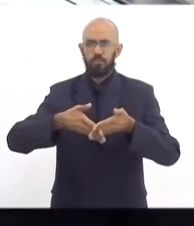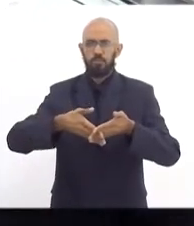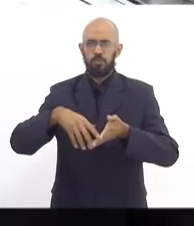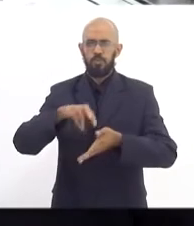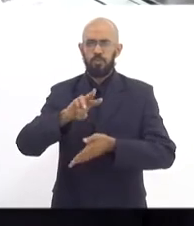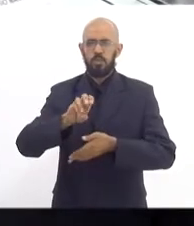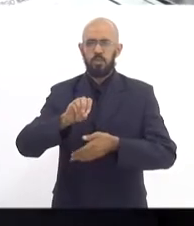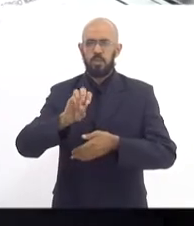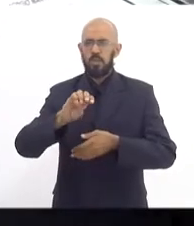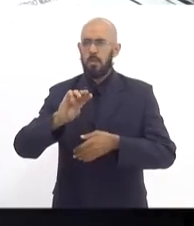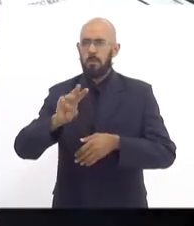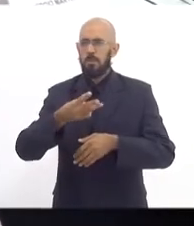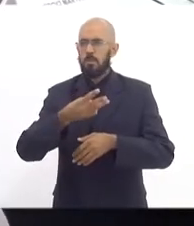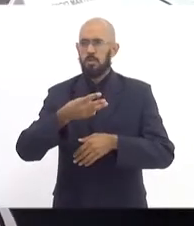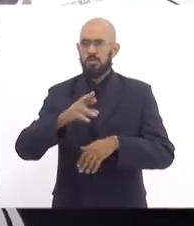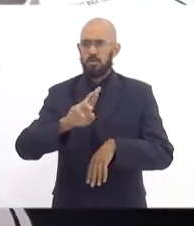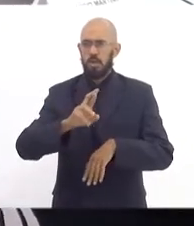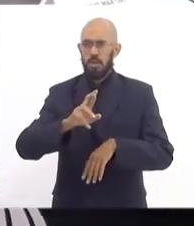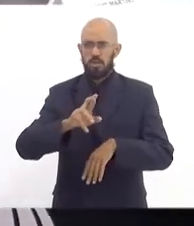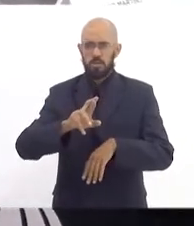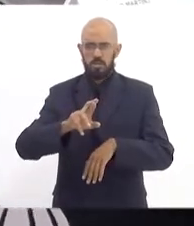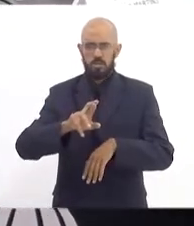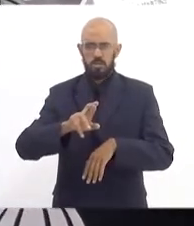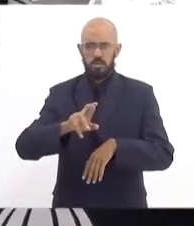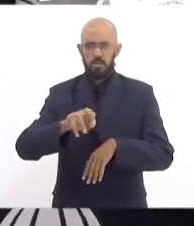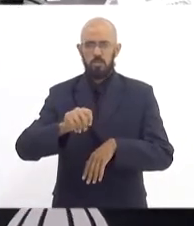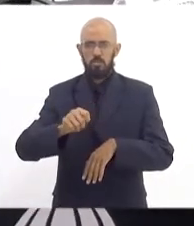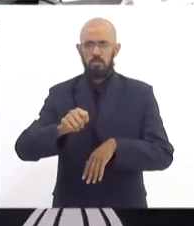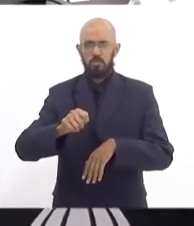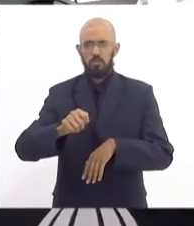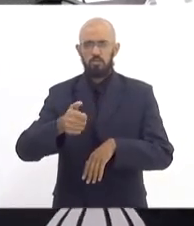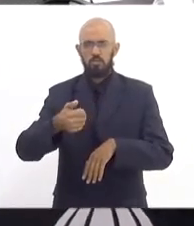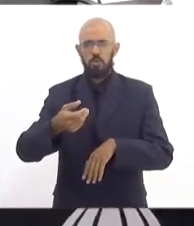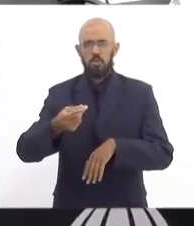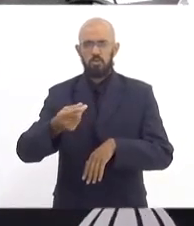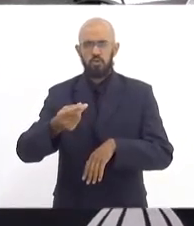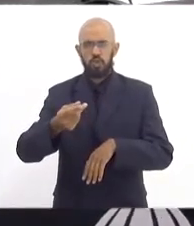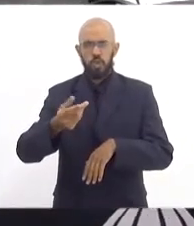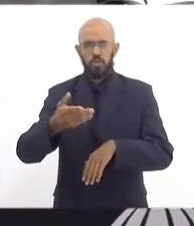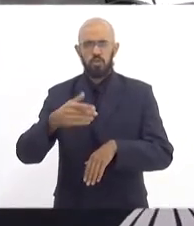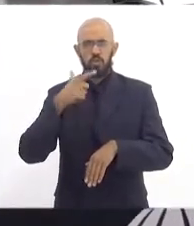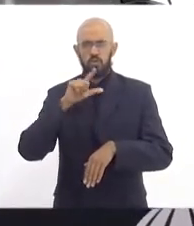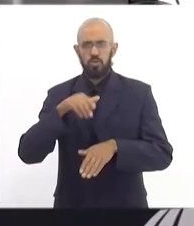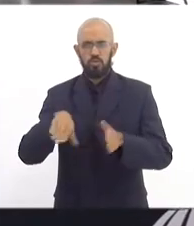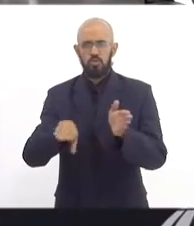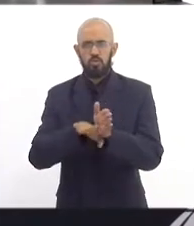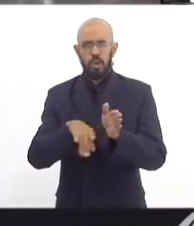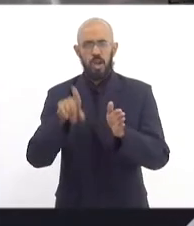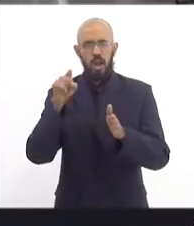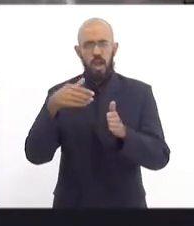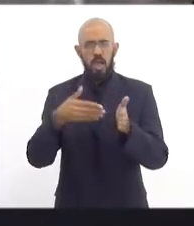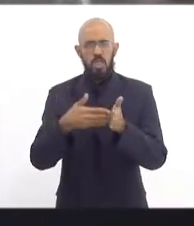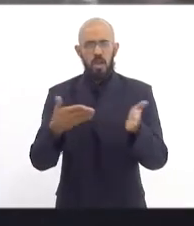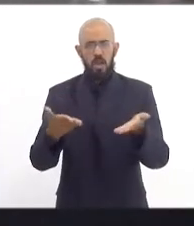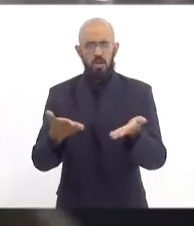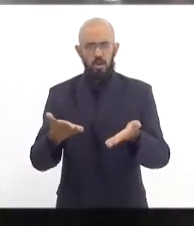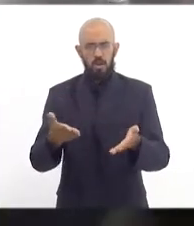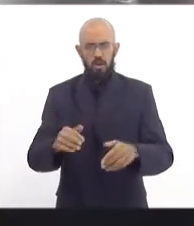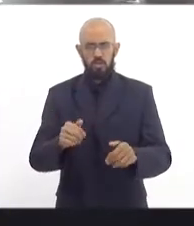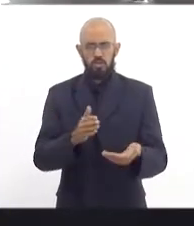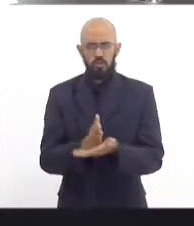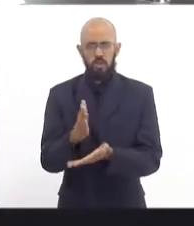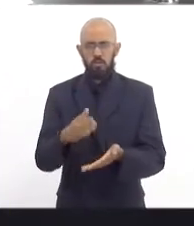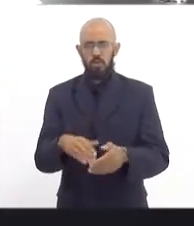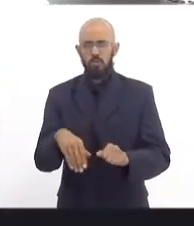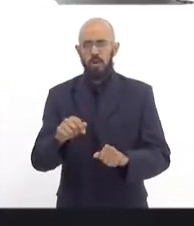30 milhões de reais dos poucos recursos que chegaram lá até agora a pro vamos logo